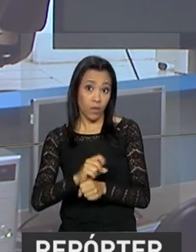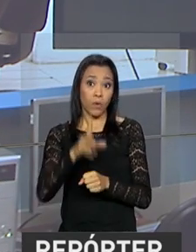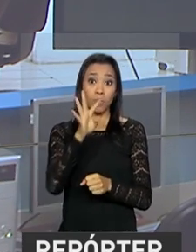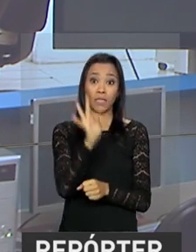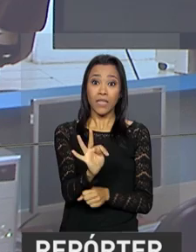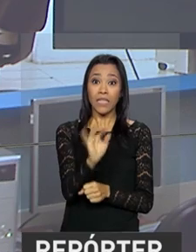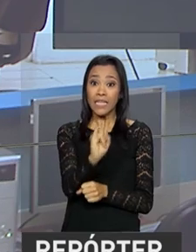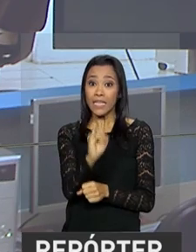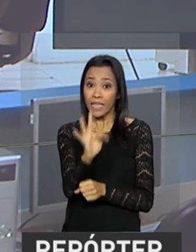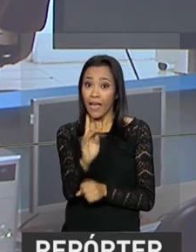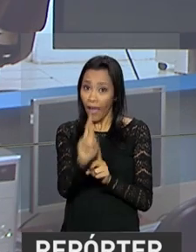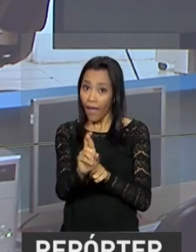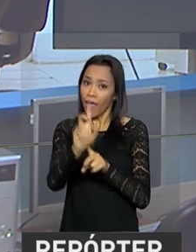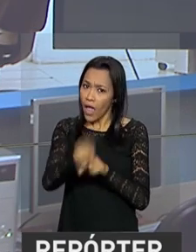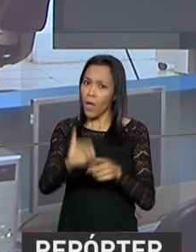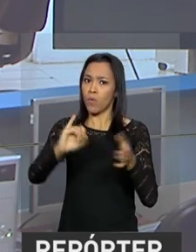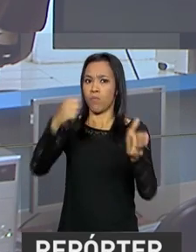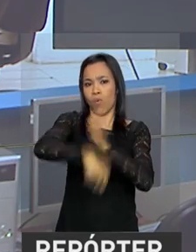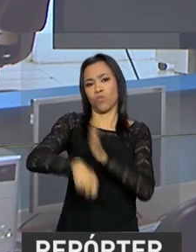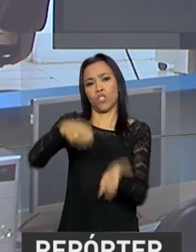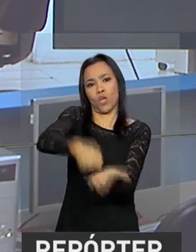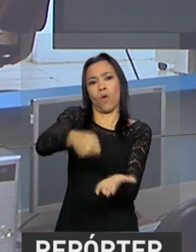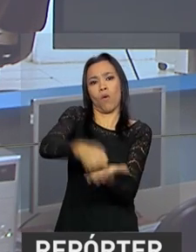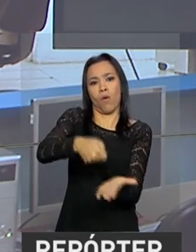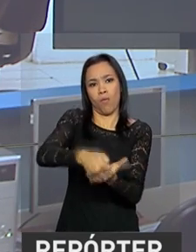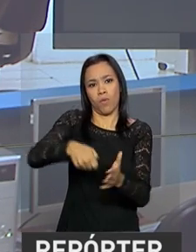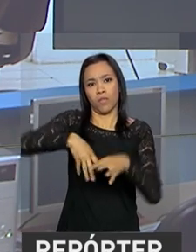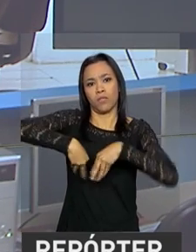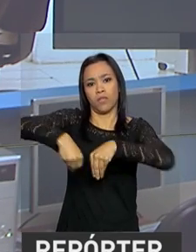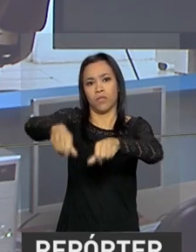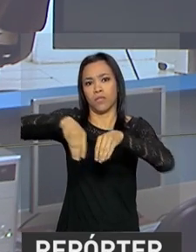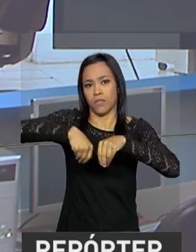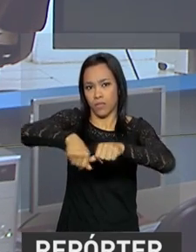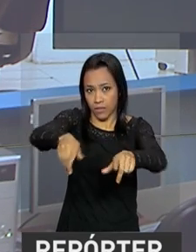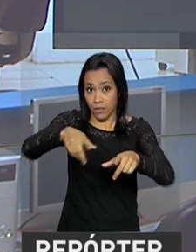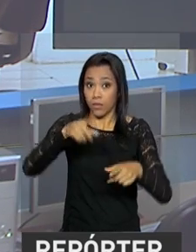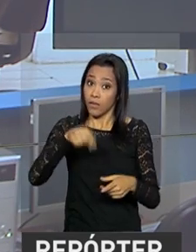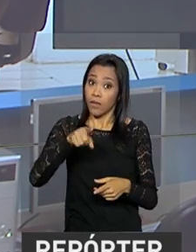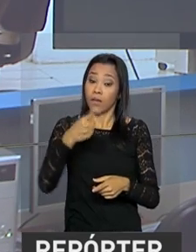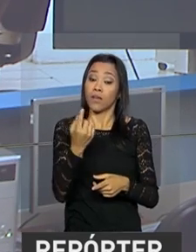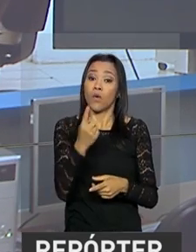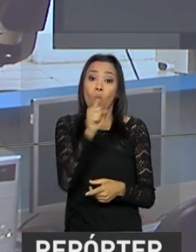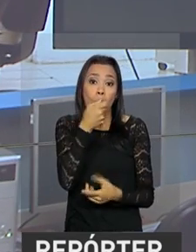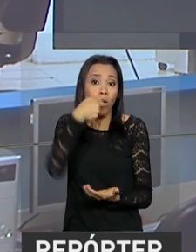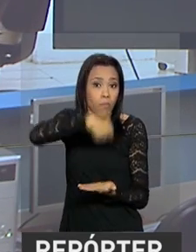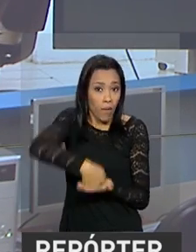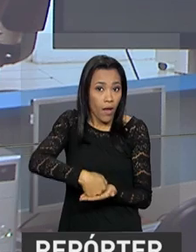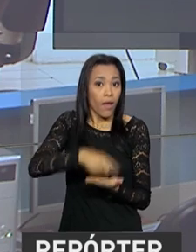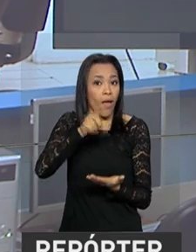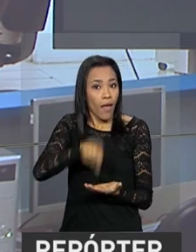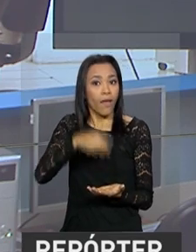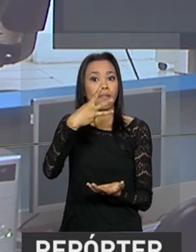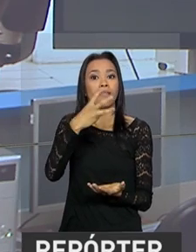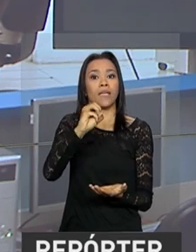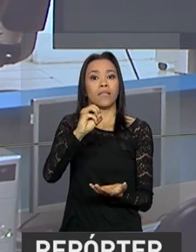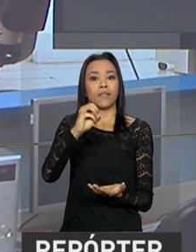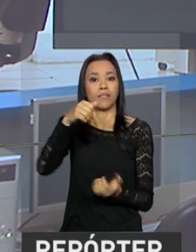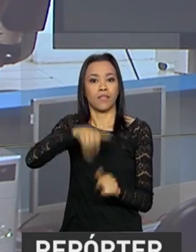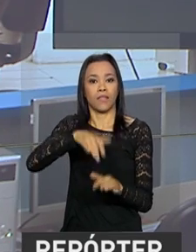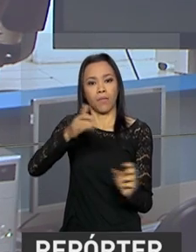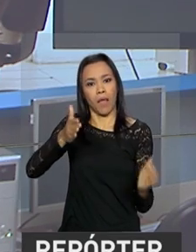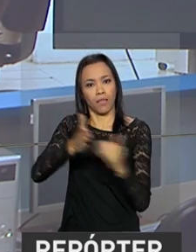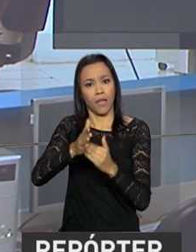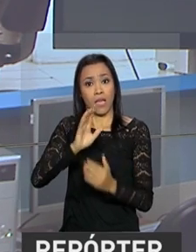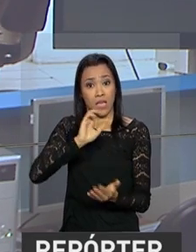cobrado todos os anos dos proprietários rurais o vencimento da primeira cota ou da cota única do imposto é 30 de setembro a